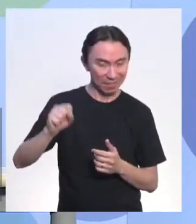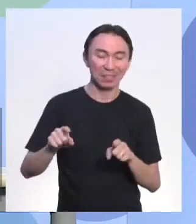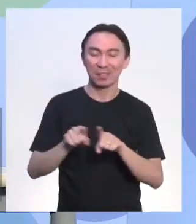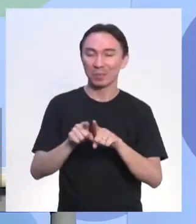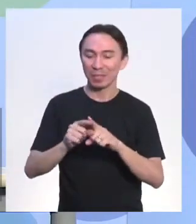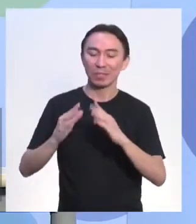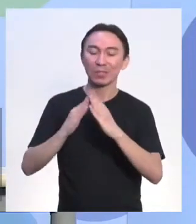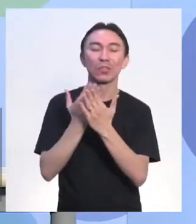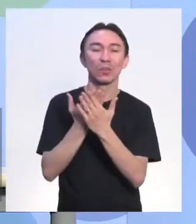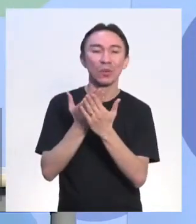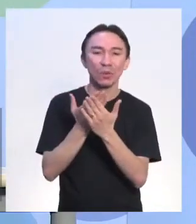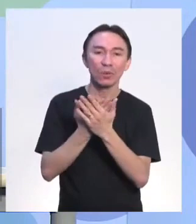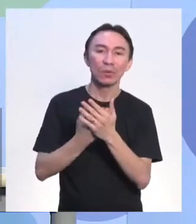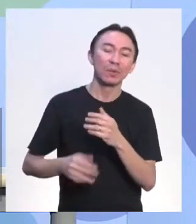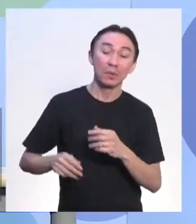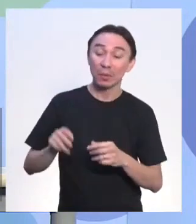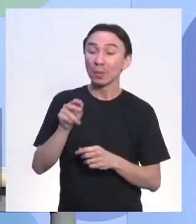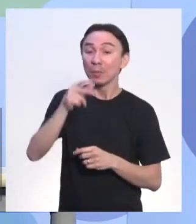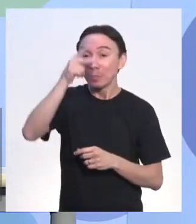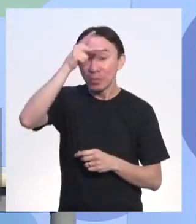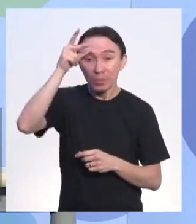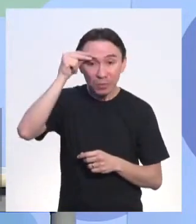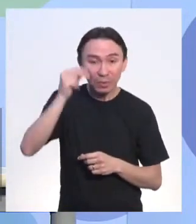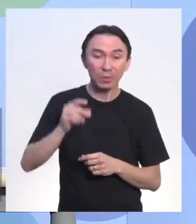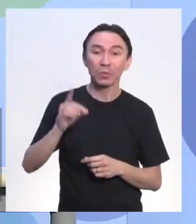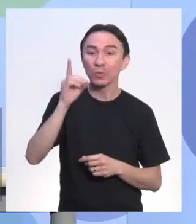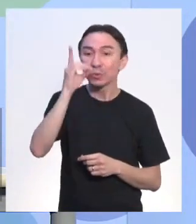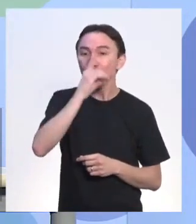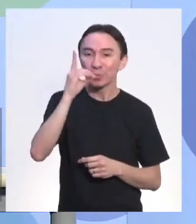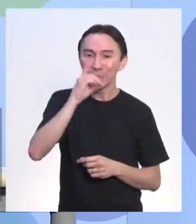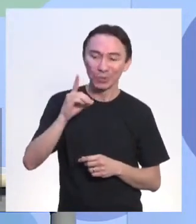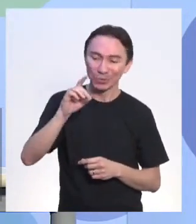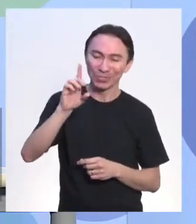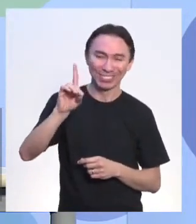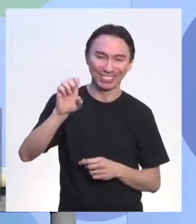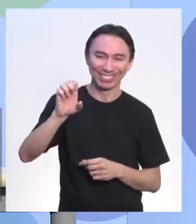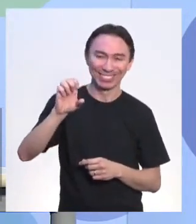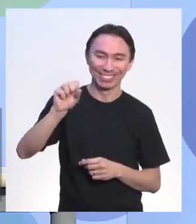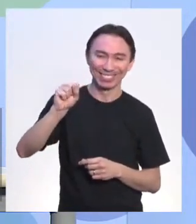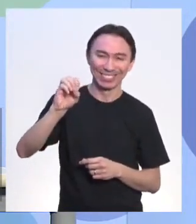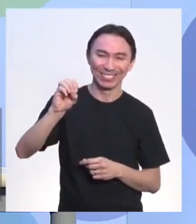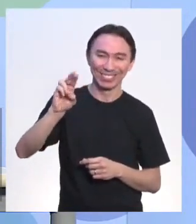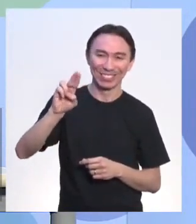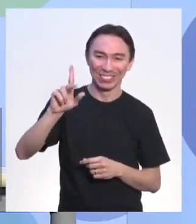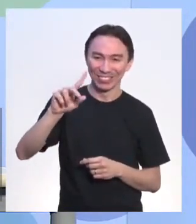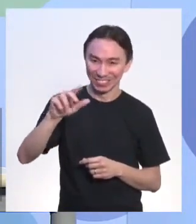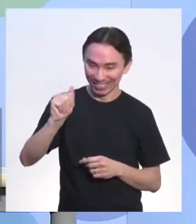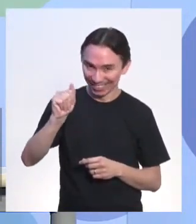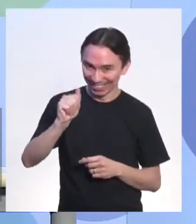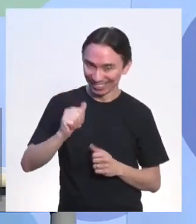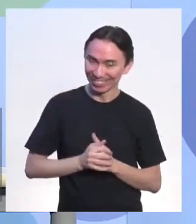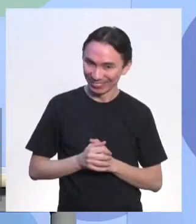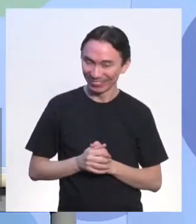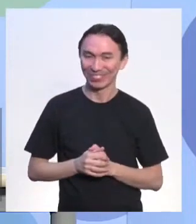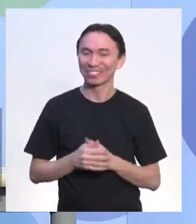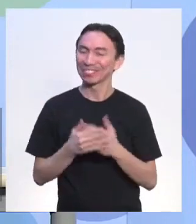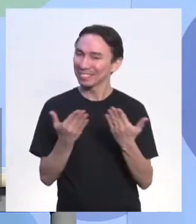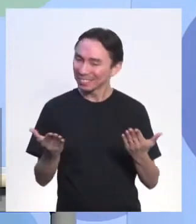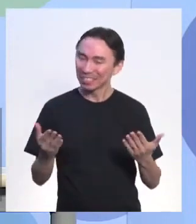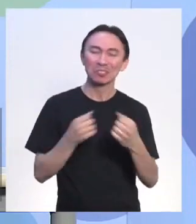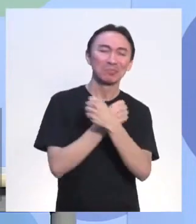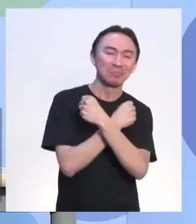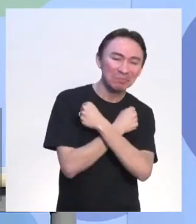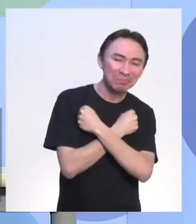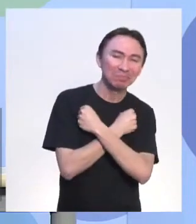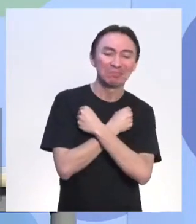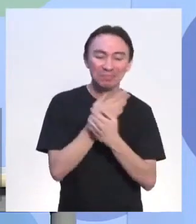Abelaira, Escola Prefeito Domingos de Souza e uma PEI Paulo de Castro Ferreira Júnior. Então um abraço para o pessoal